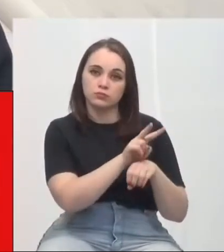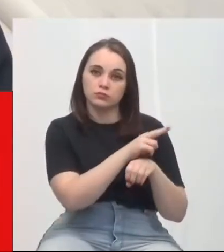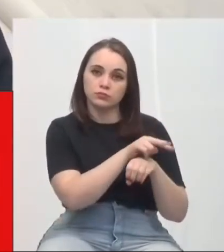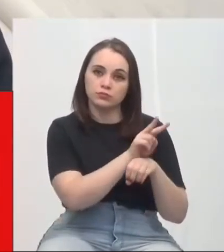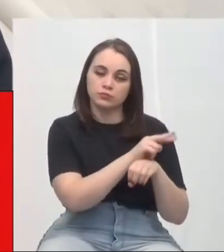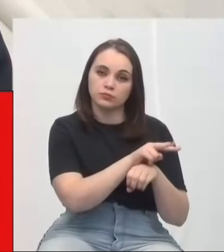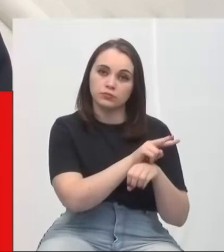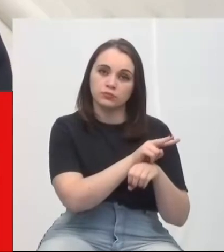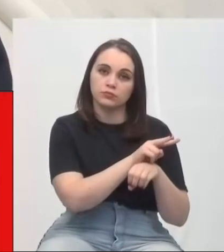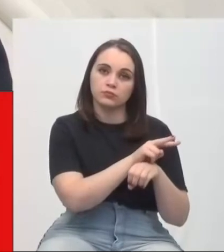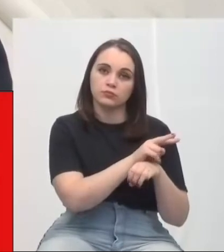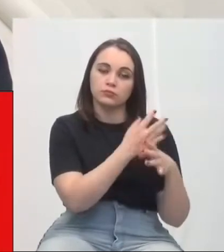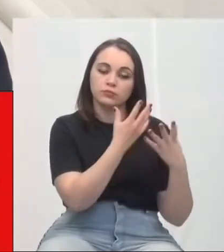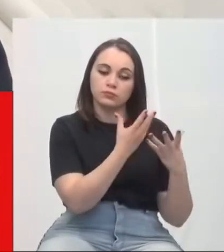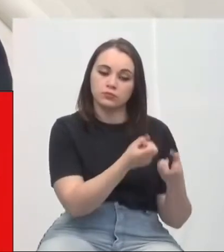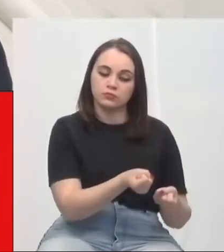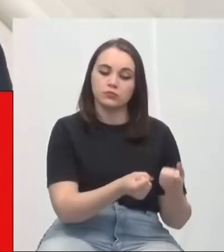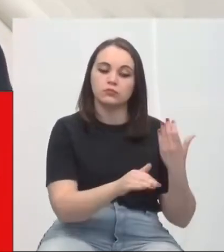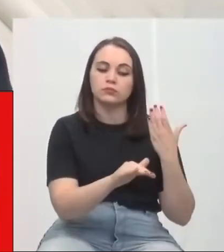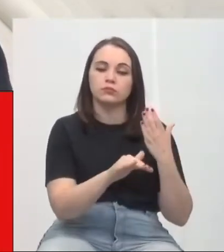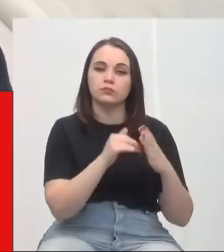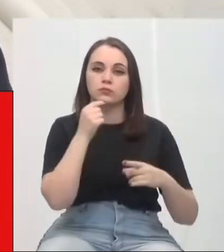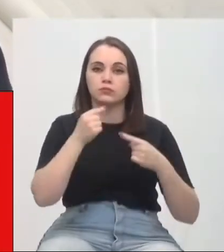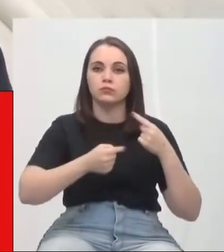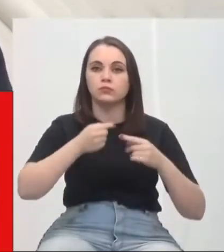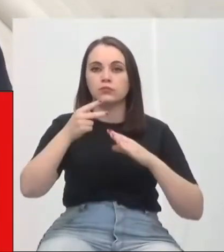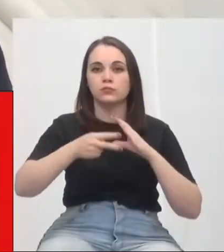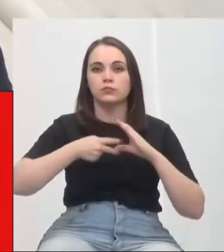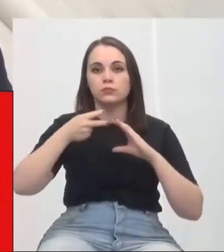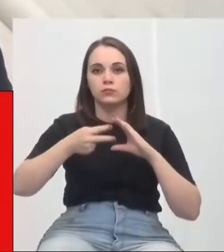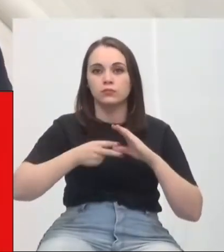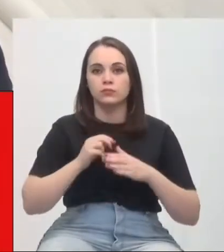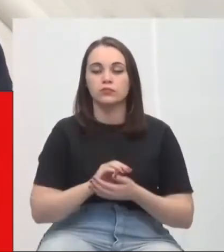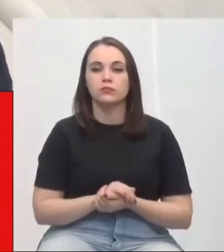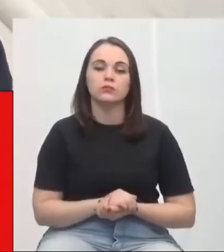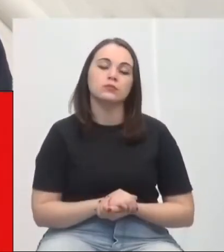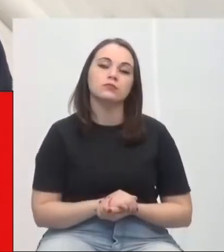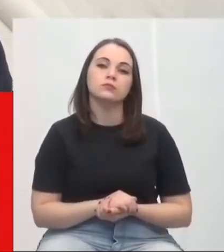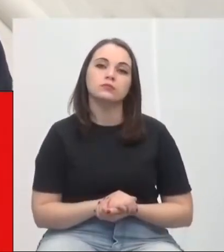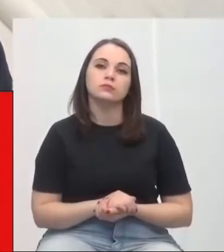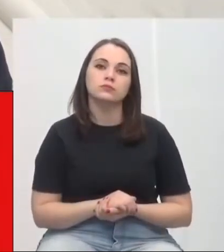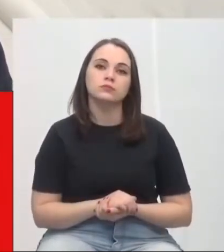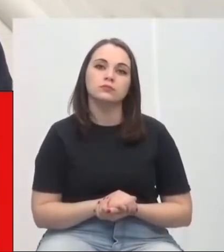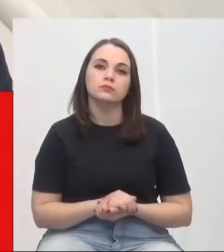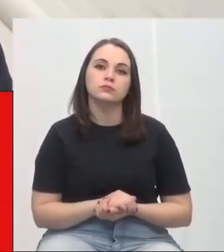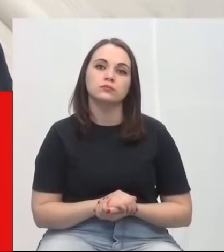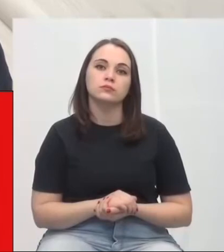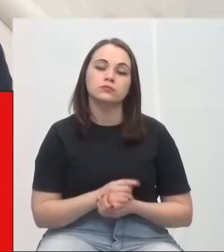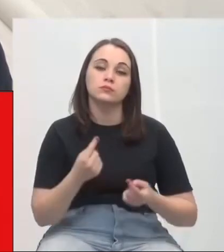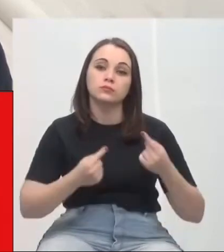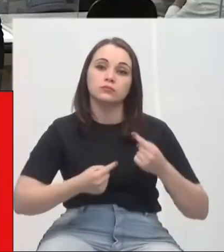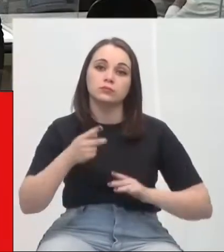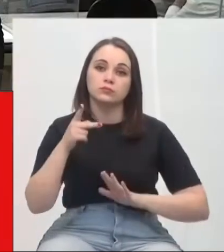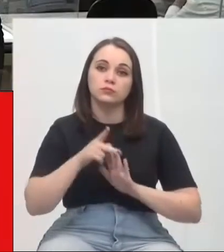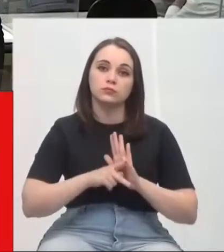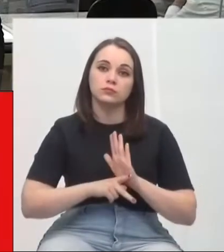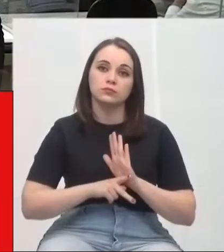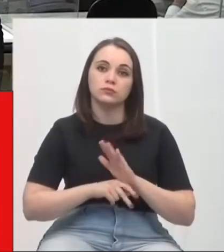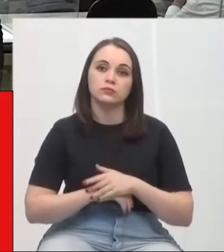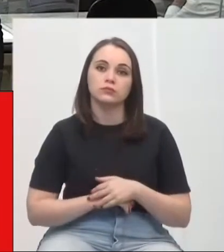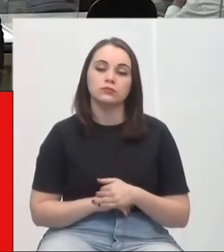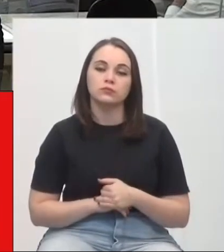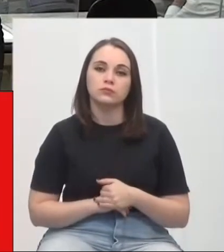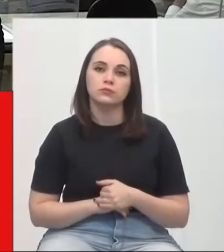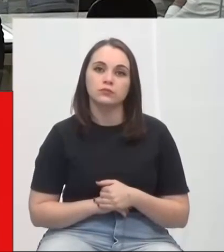de Obras, de Educação e Fiscalização opinaram pela aprovação encaminhando a matéria para ser deliberado em plenário, em discussão, o projeto.